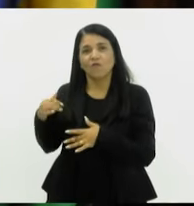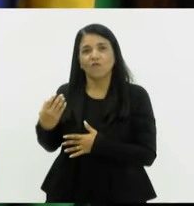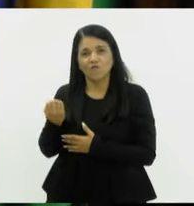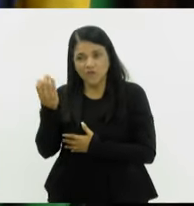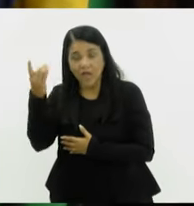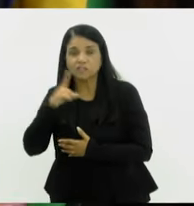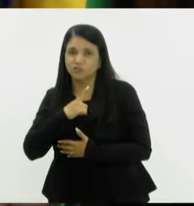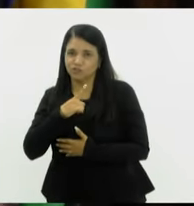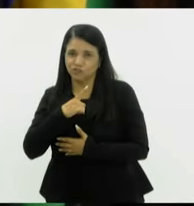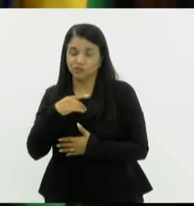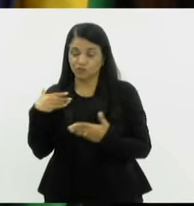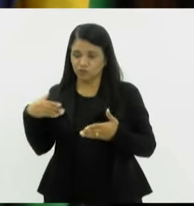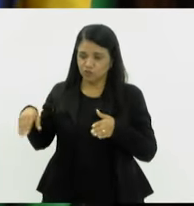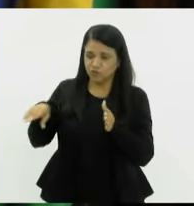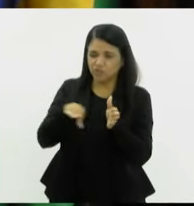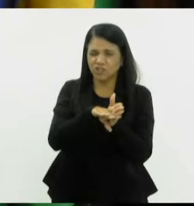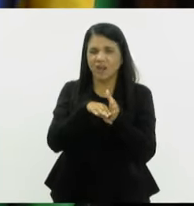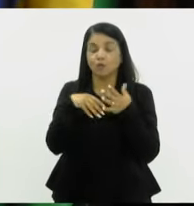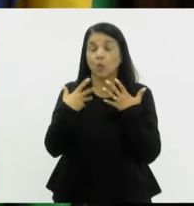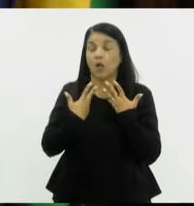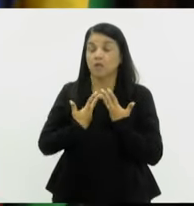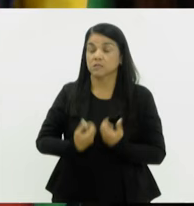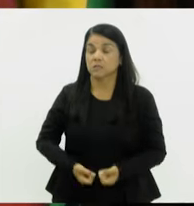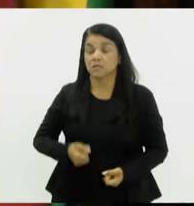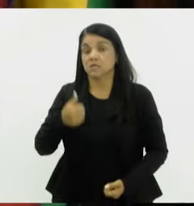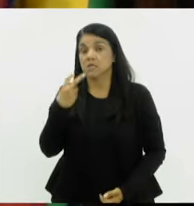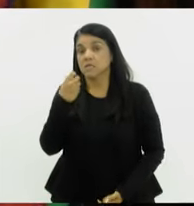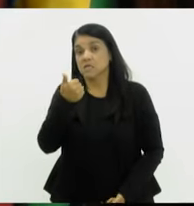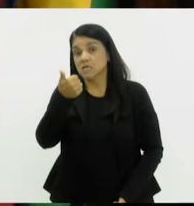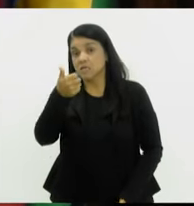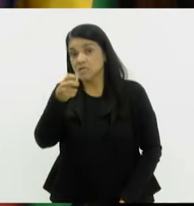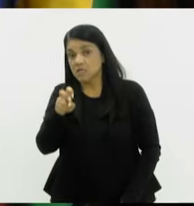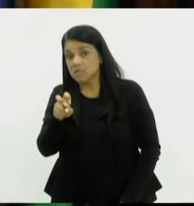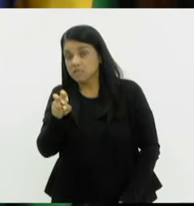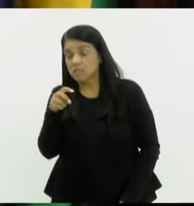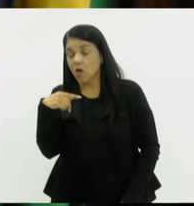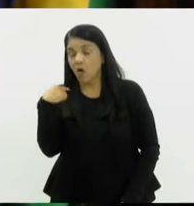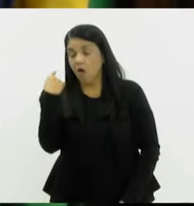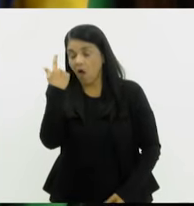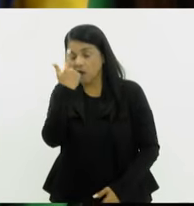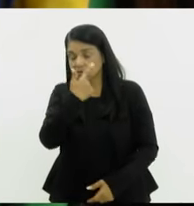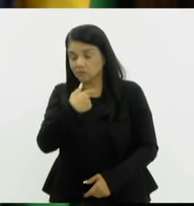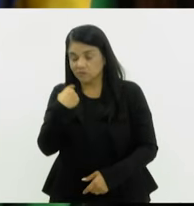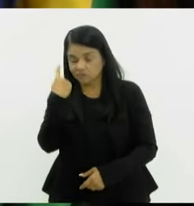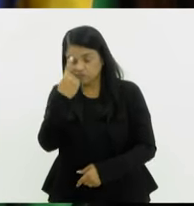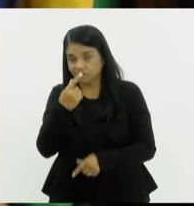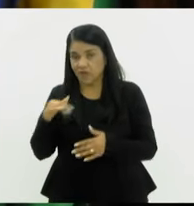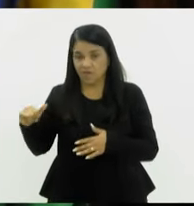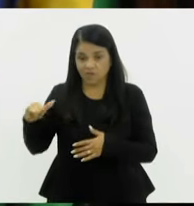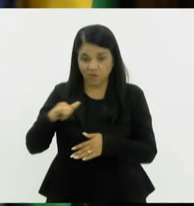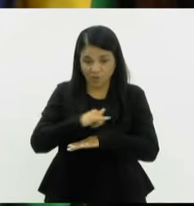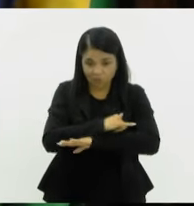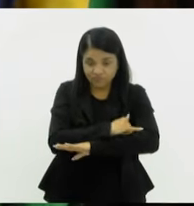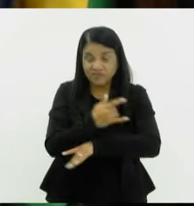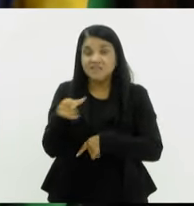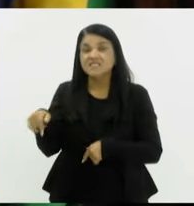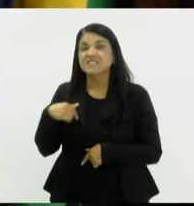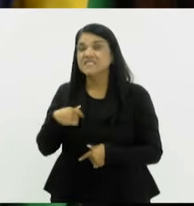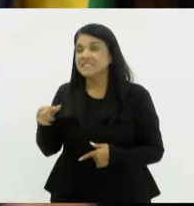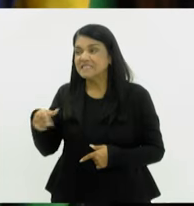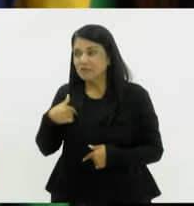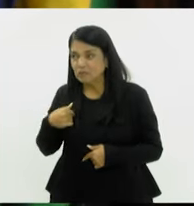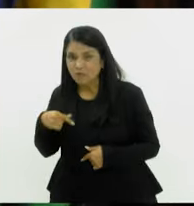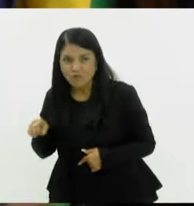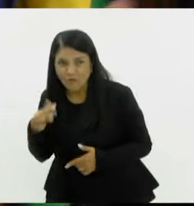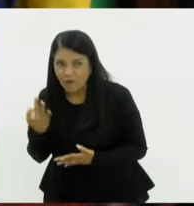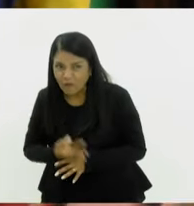cheguei tô exausta uma viagem de 15 horas de avião mas eu falei se eu não for a Soraia vai morrer não